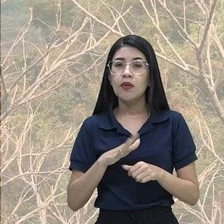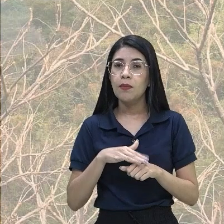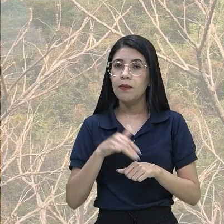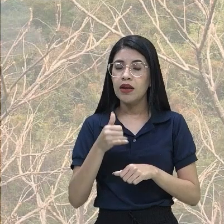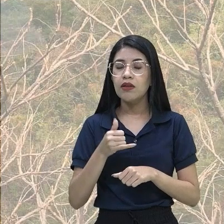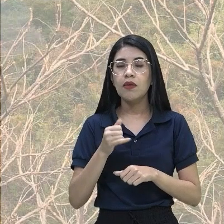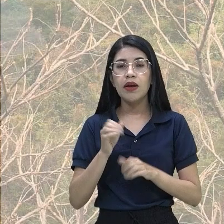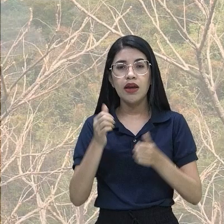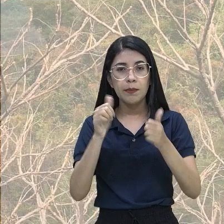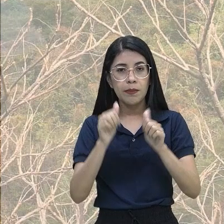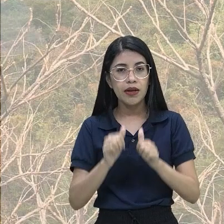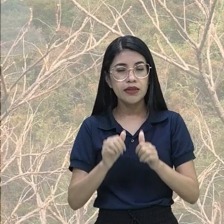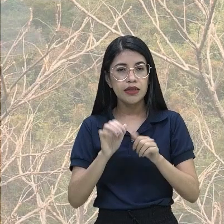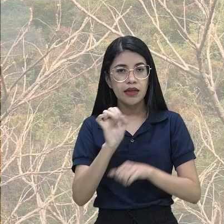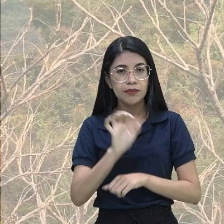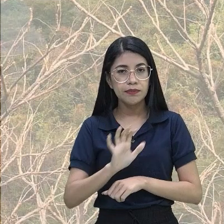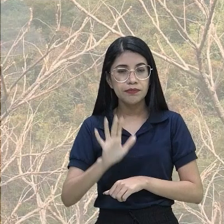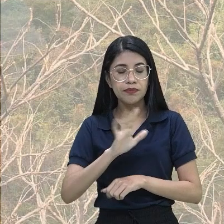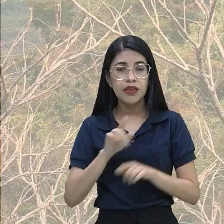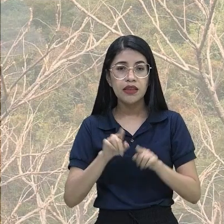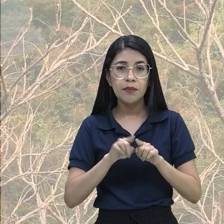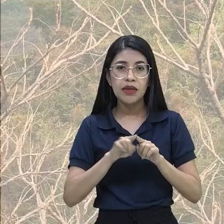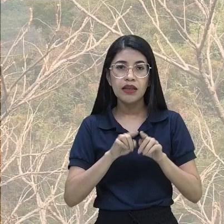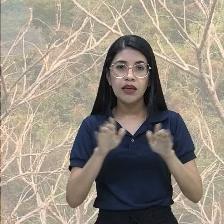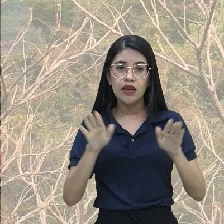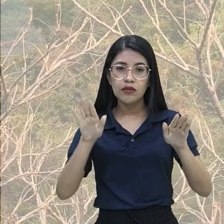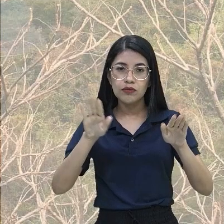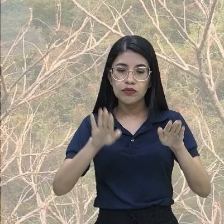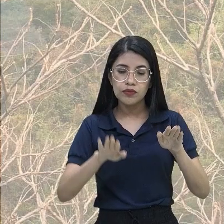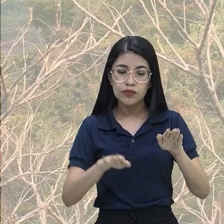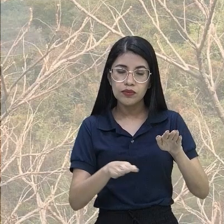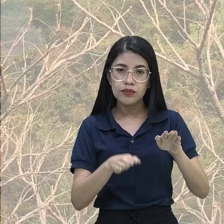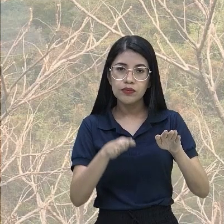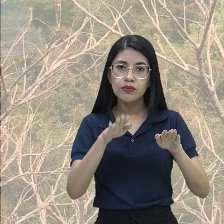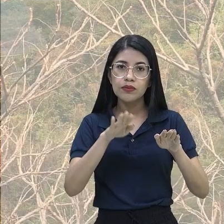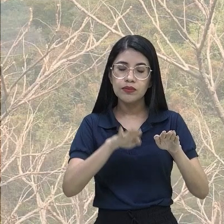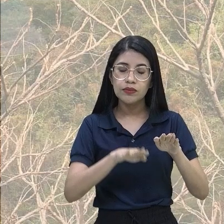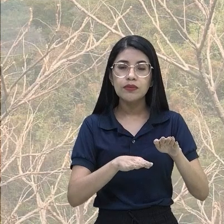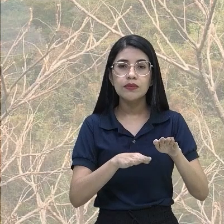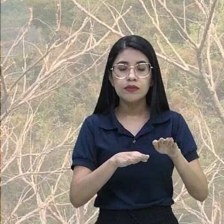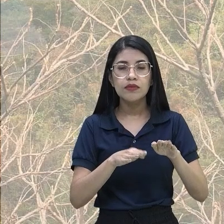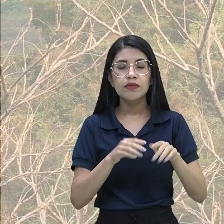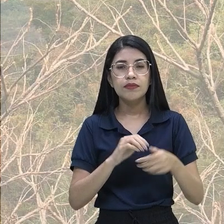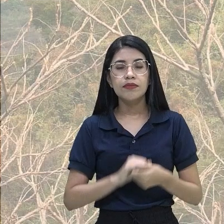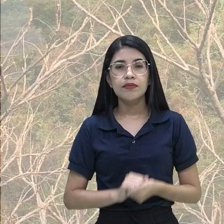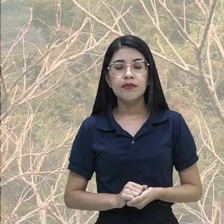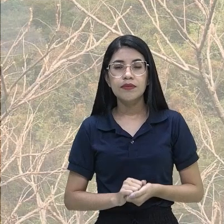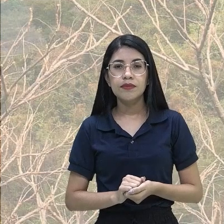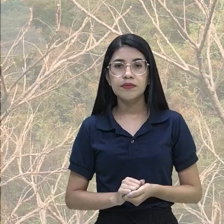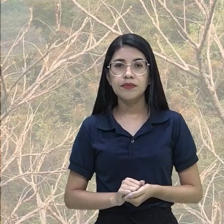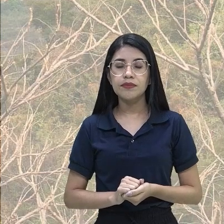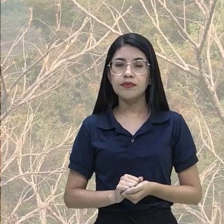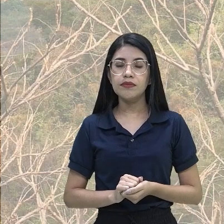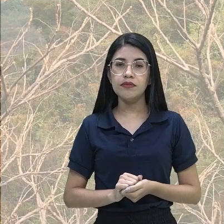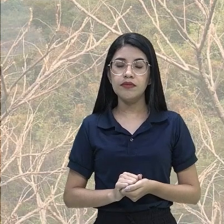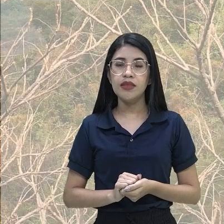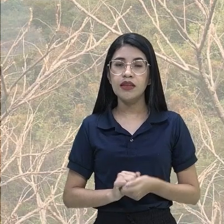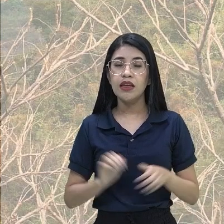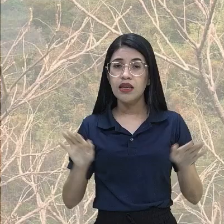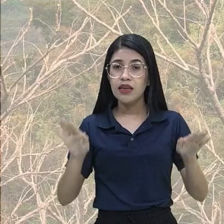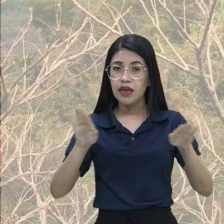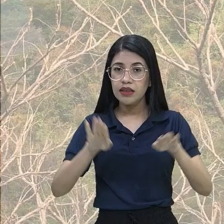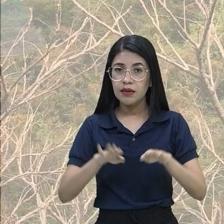gente? E com suaves desníveis, ok? Ali nessa parte mais baixa. E todas as depressões